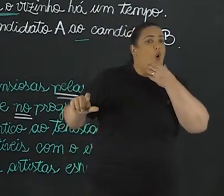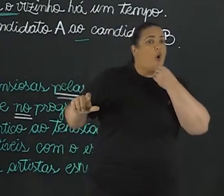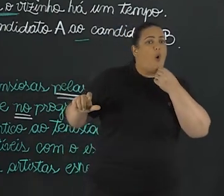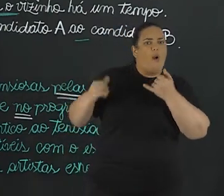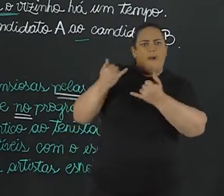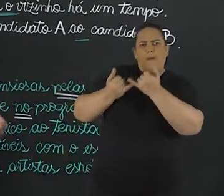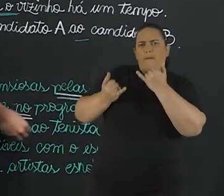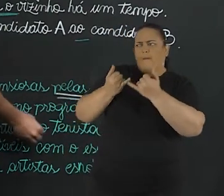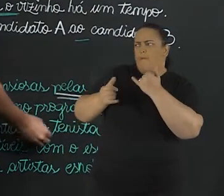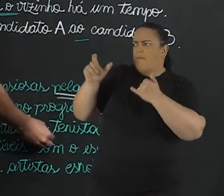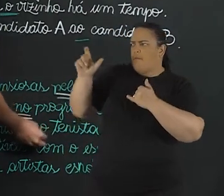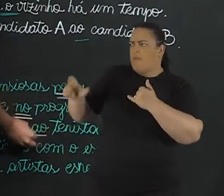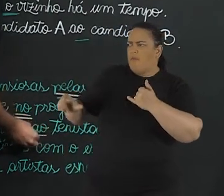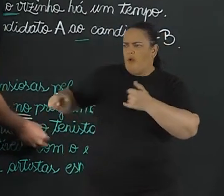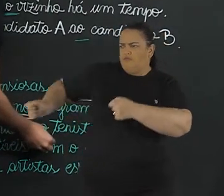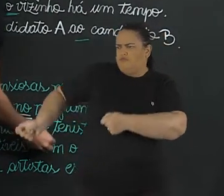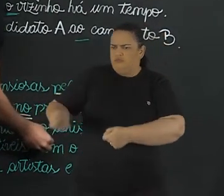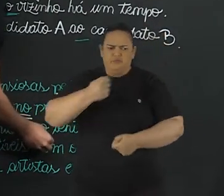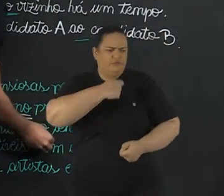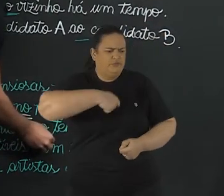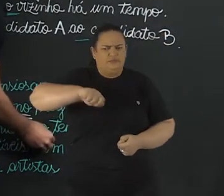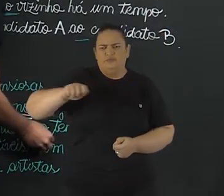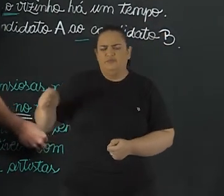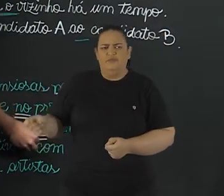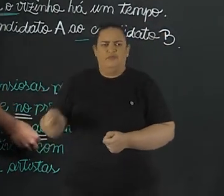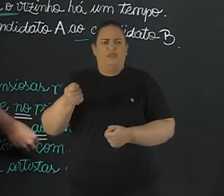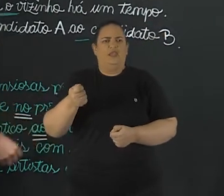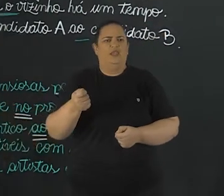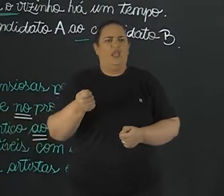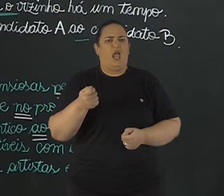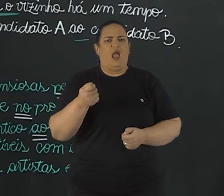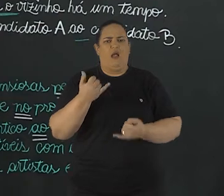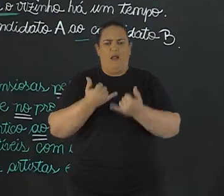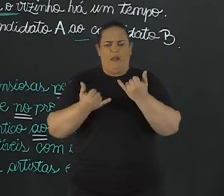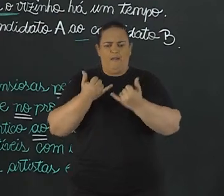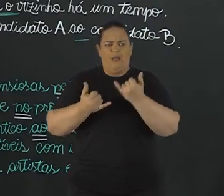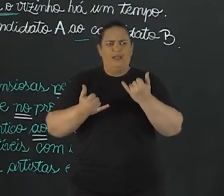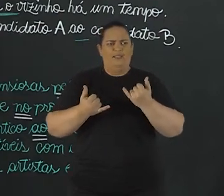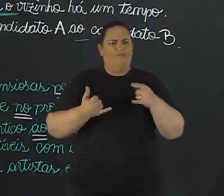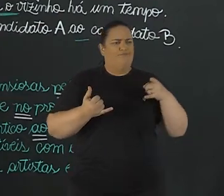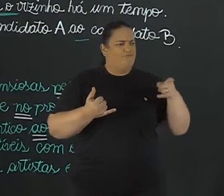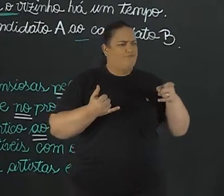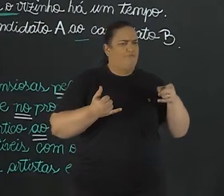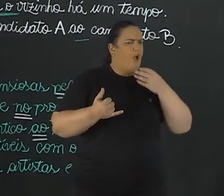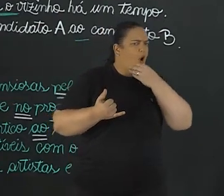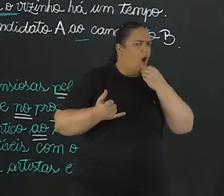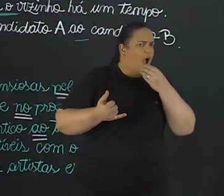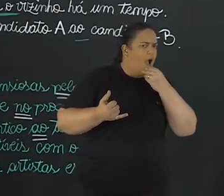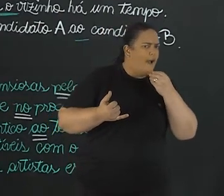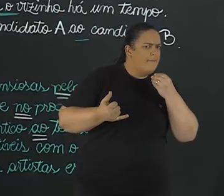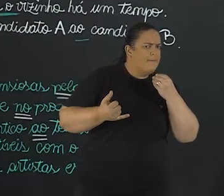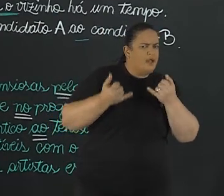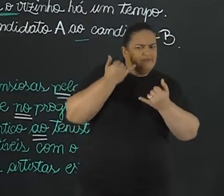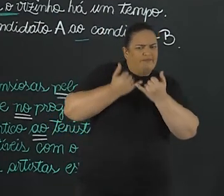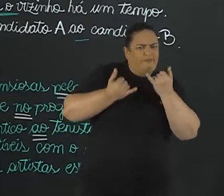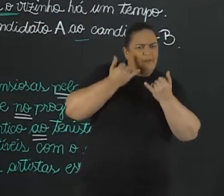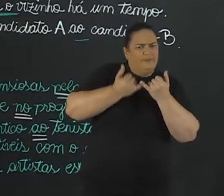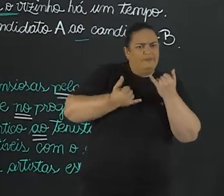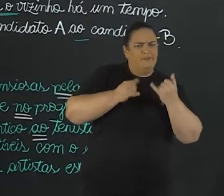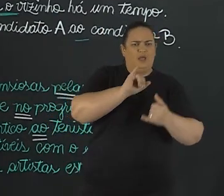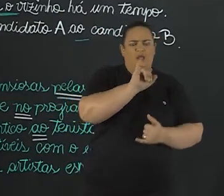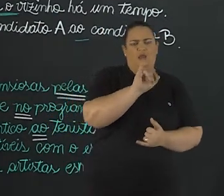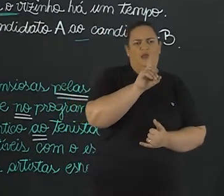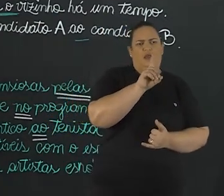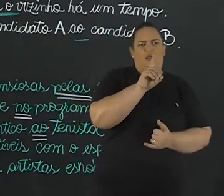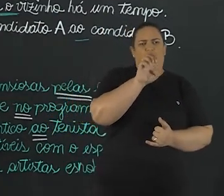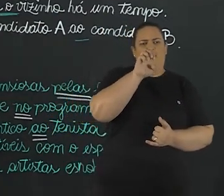idêntico ao tenista. Aqui, mais um caso de regência nominal, cujo termo regente é um nome, é um